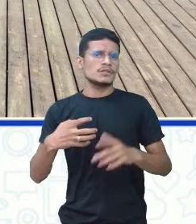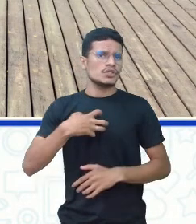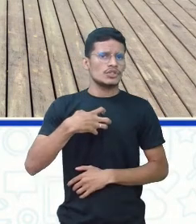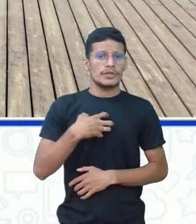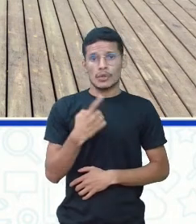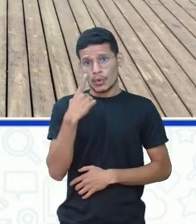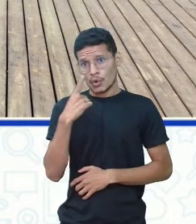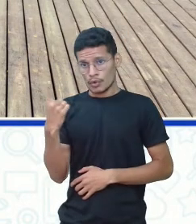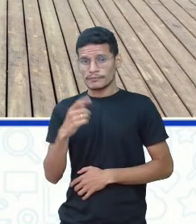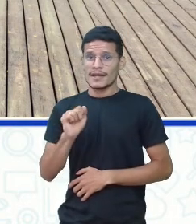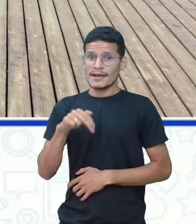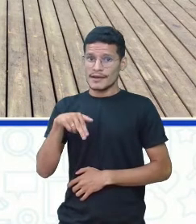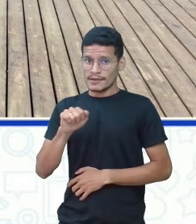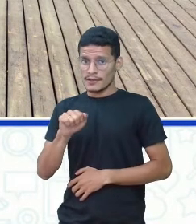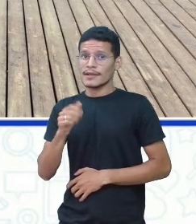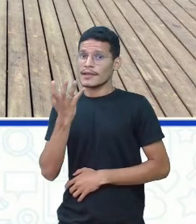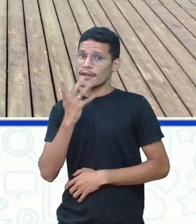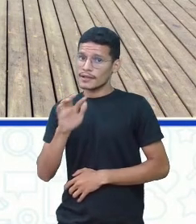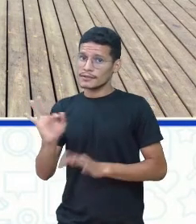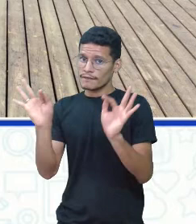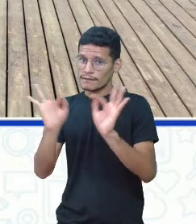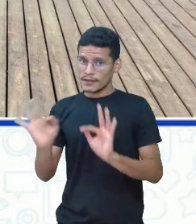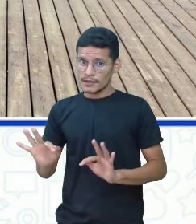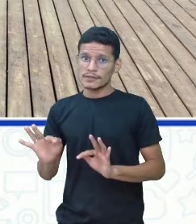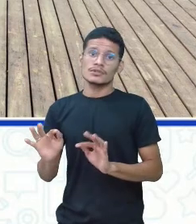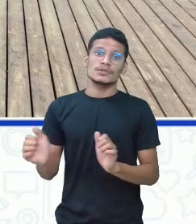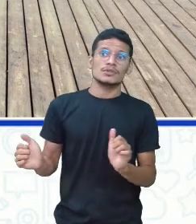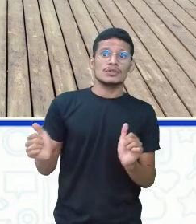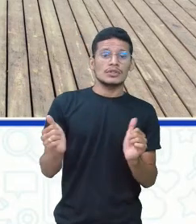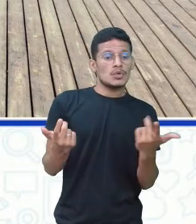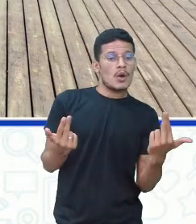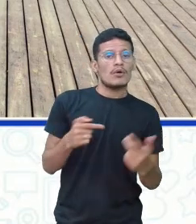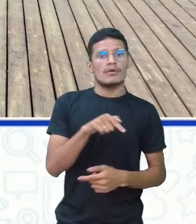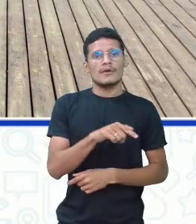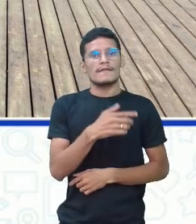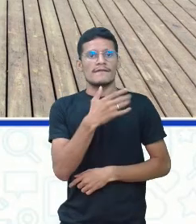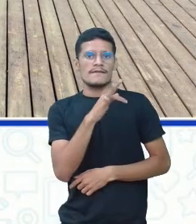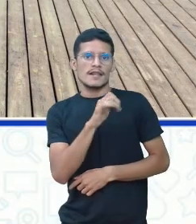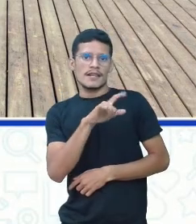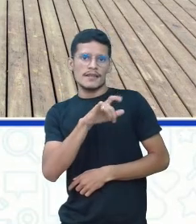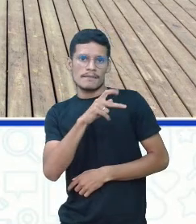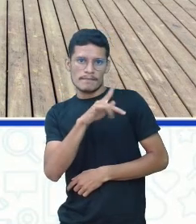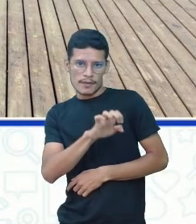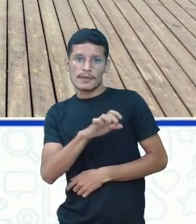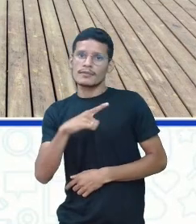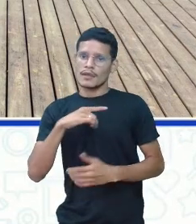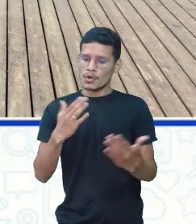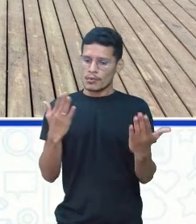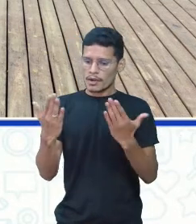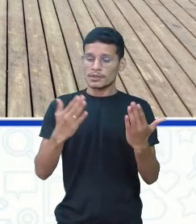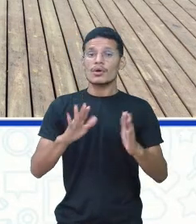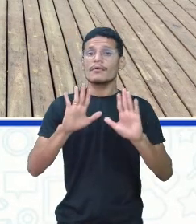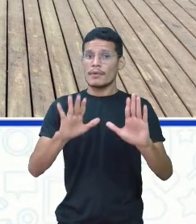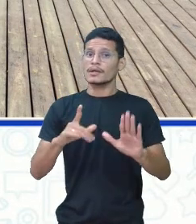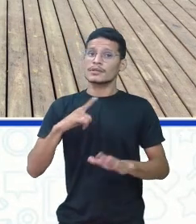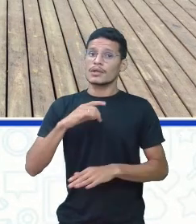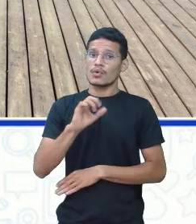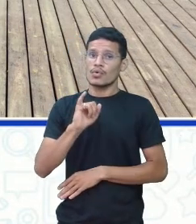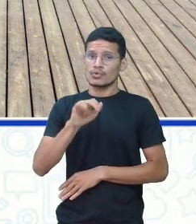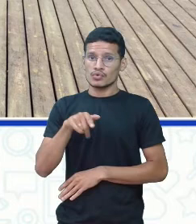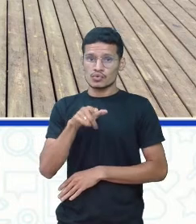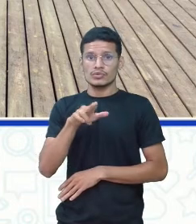Ó. Ana é uma criança feliz como Felipe, que a gente tem uma relação de comparação, portanto, uma